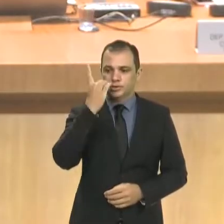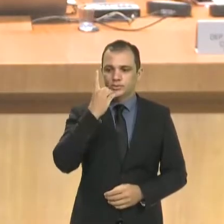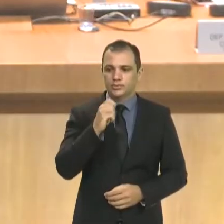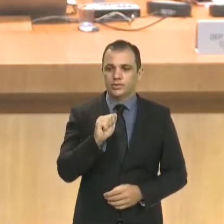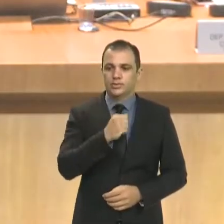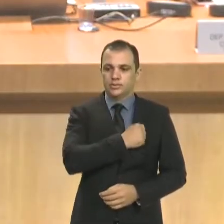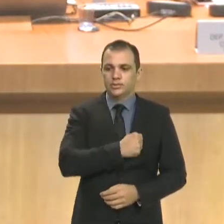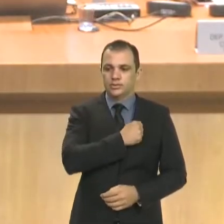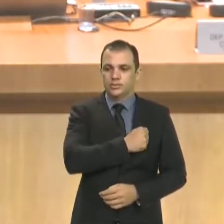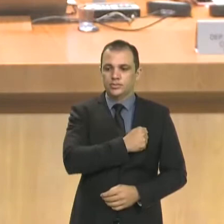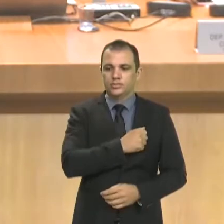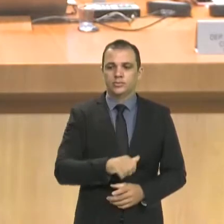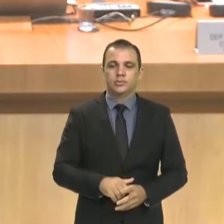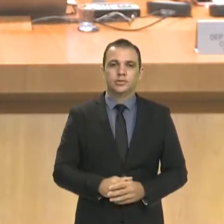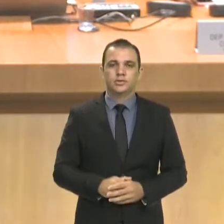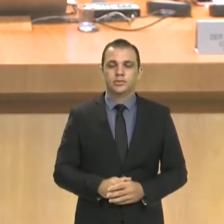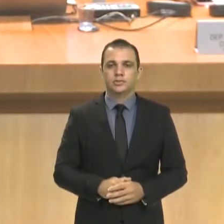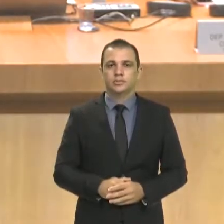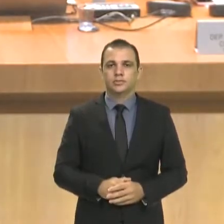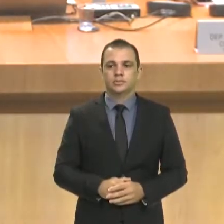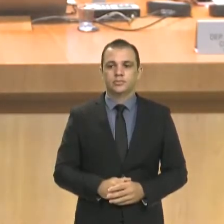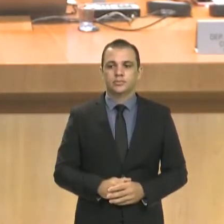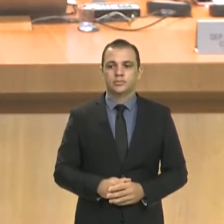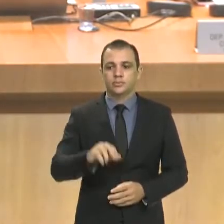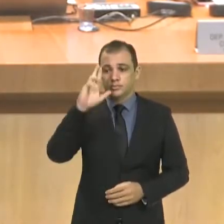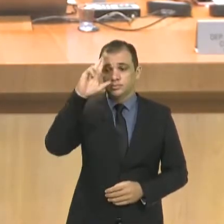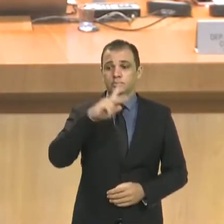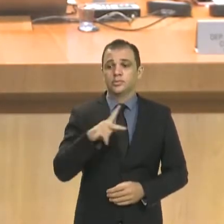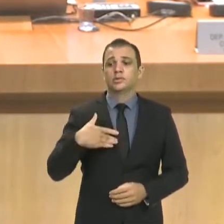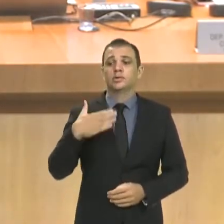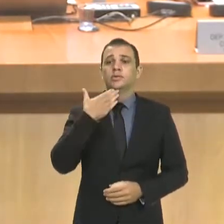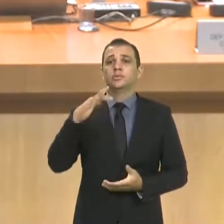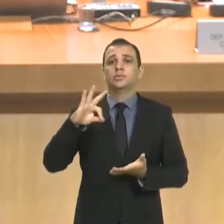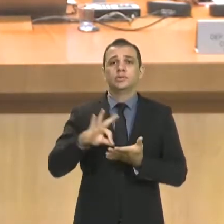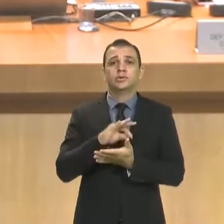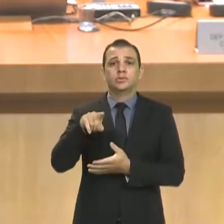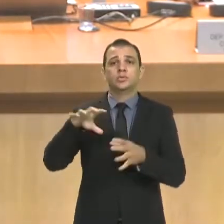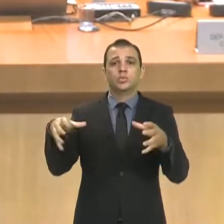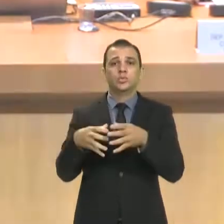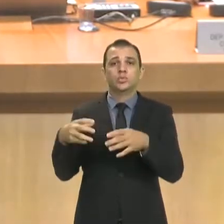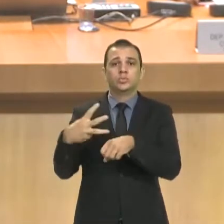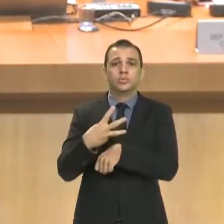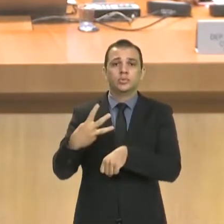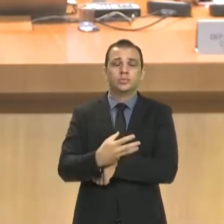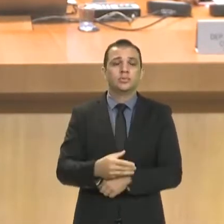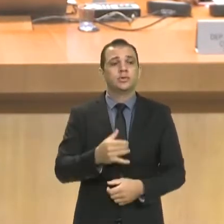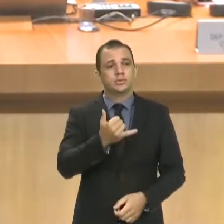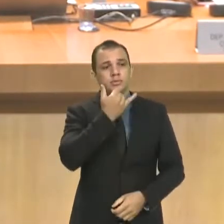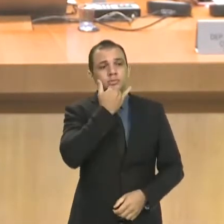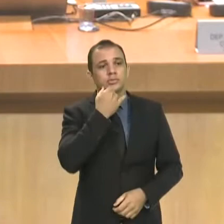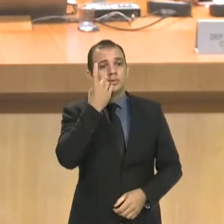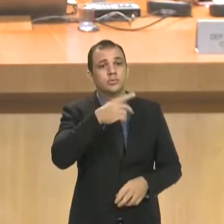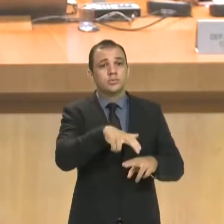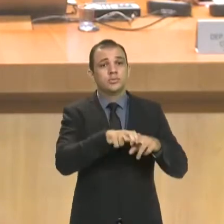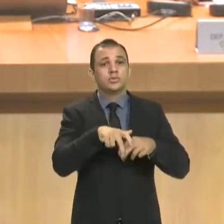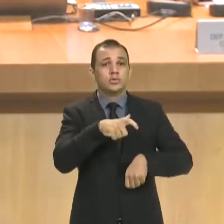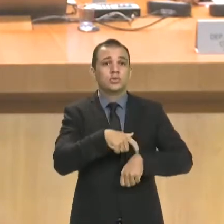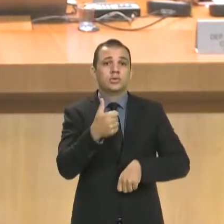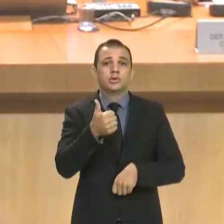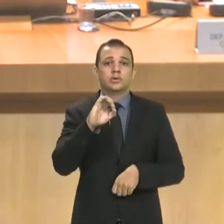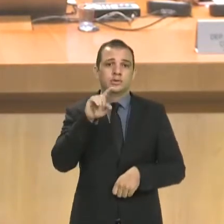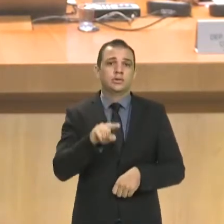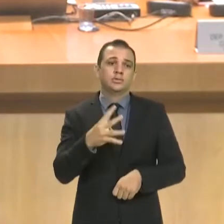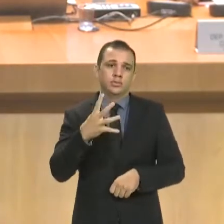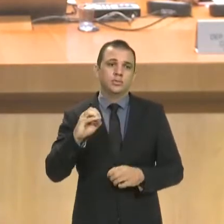O presidente da Assembleia Legislativa do Maranhão, deputado Otelino Neto, presidiu a sessão e destacou a aprovação da MP que